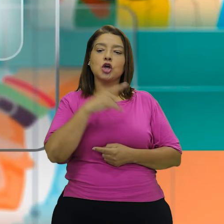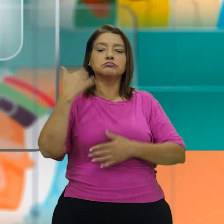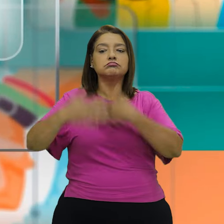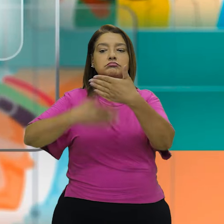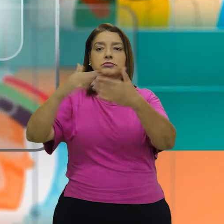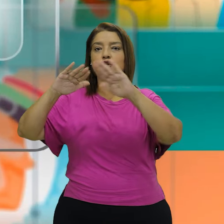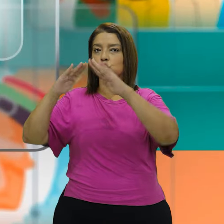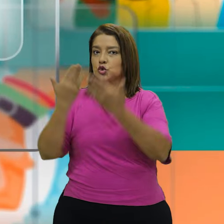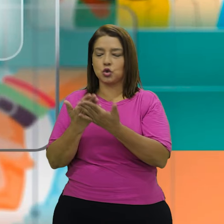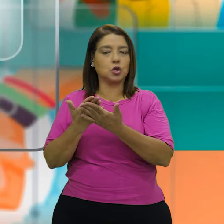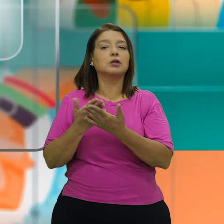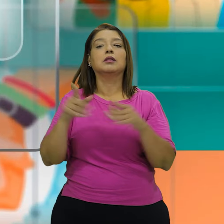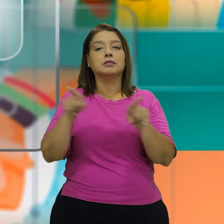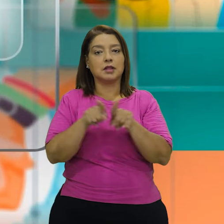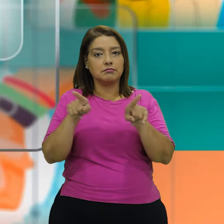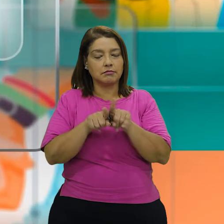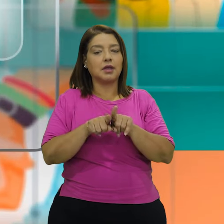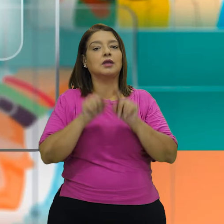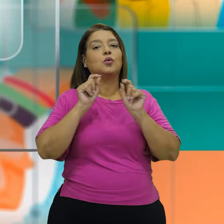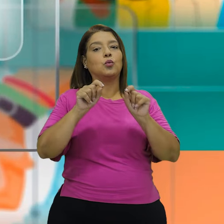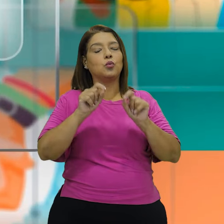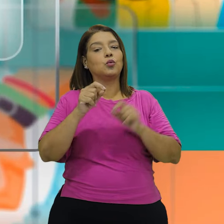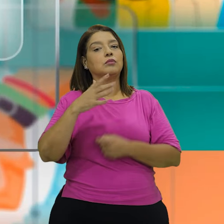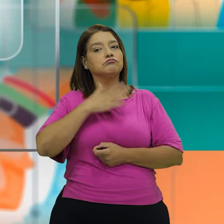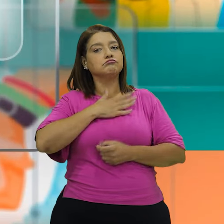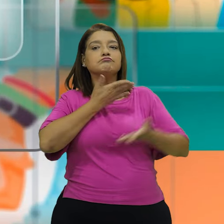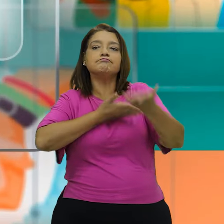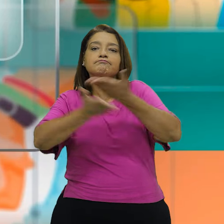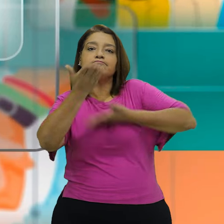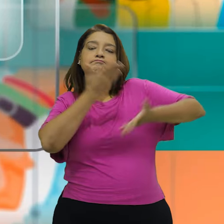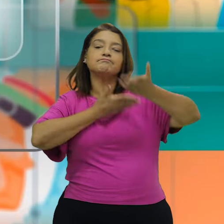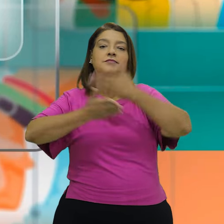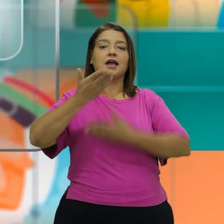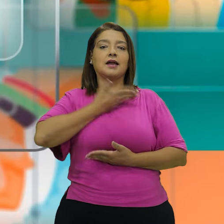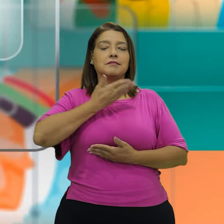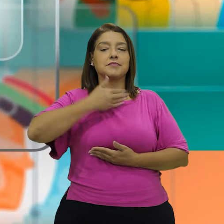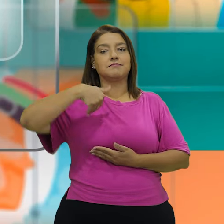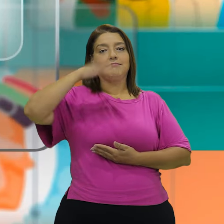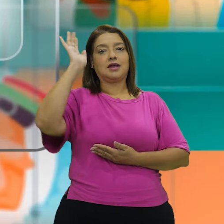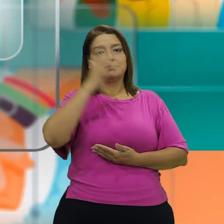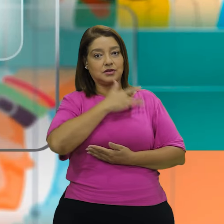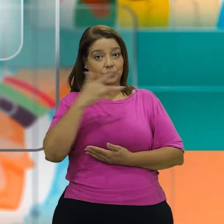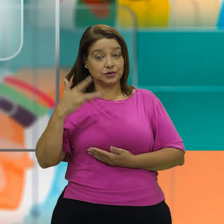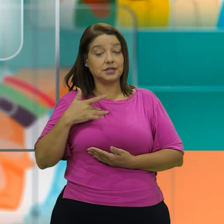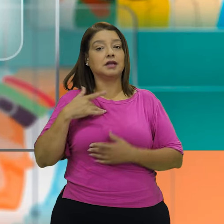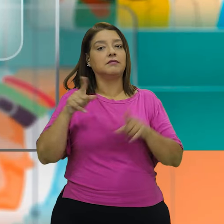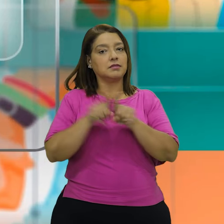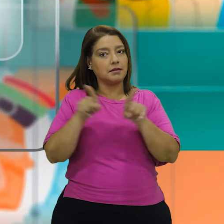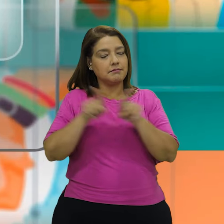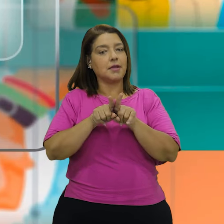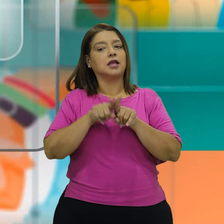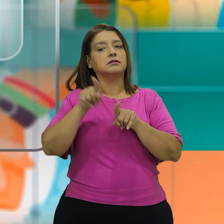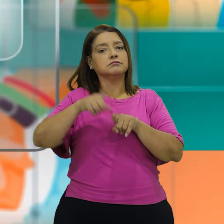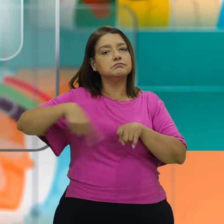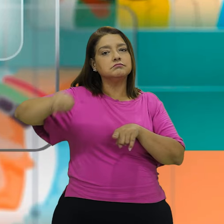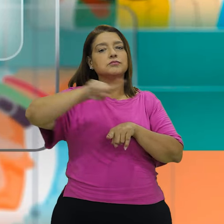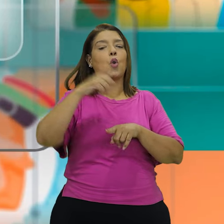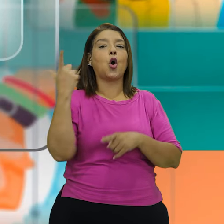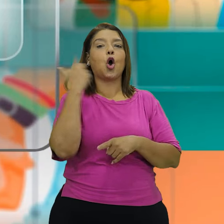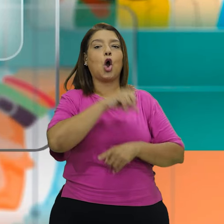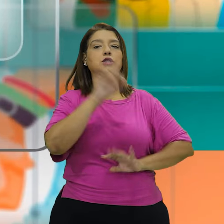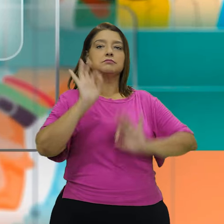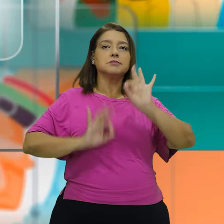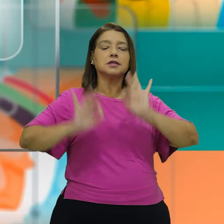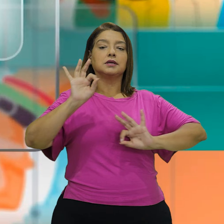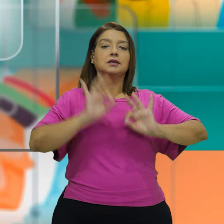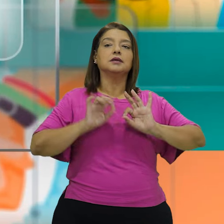melhor desempenho escolar e relações interpessoais mais saudáveis, mas também preparam esse